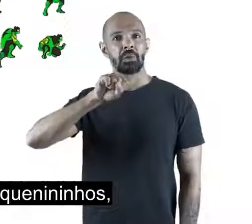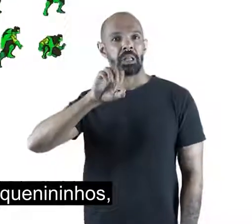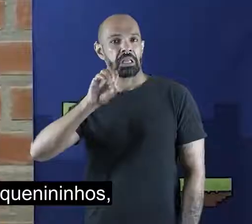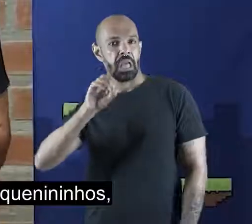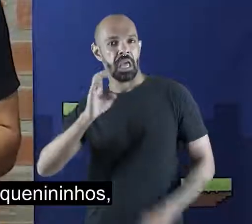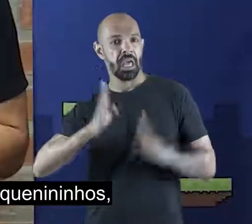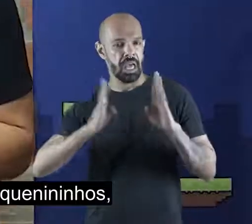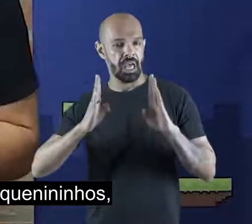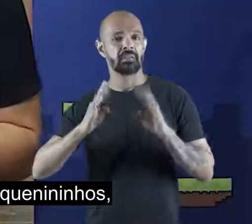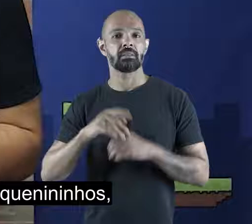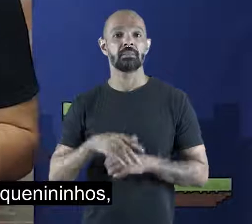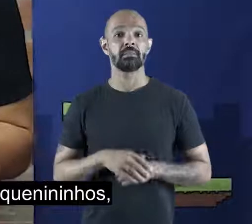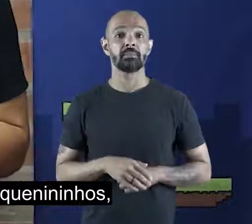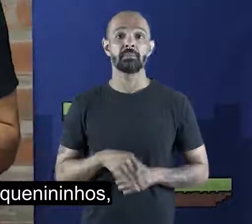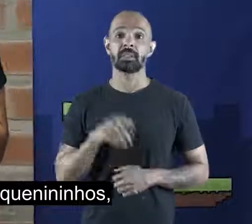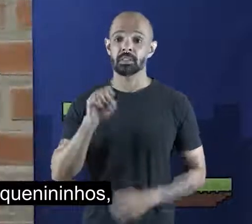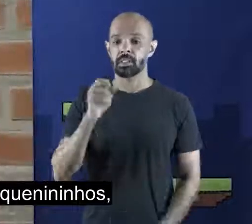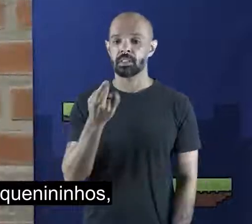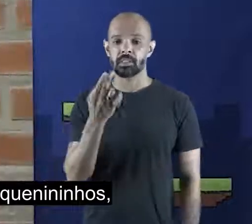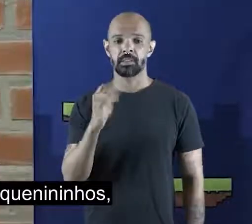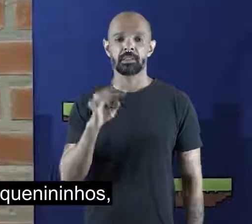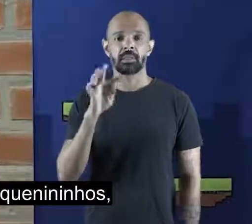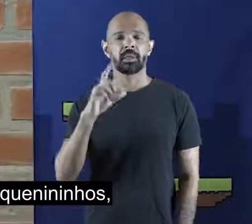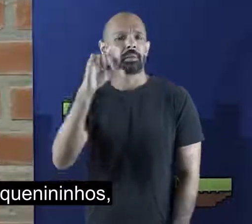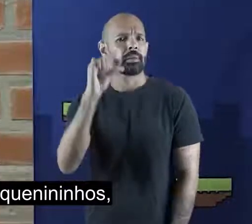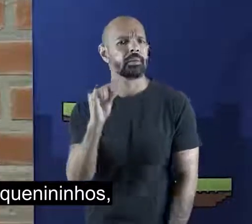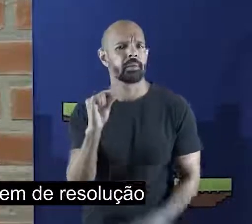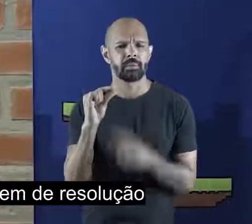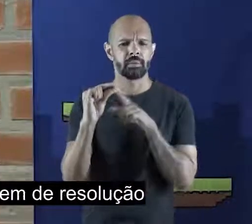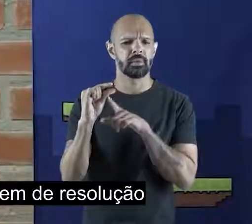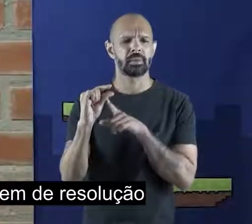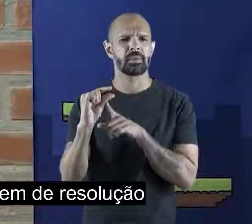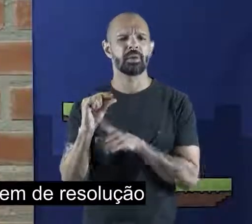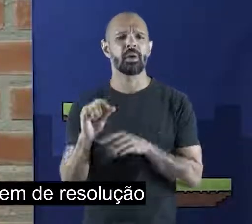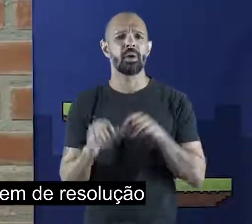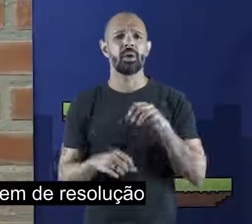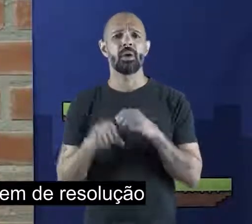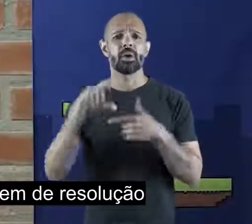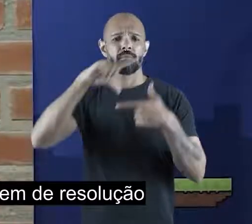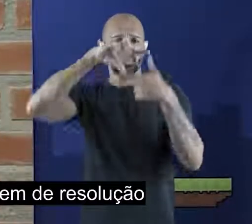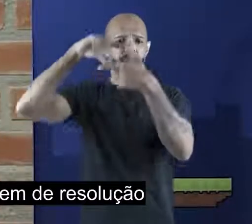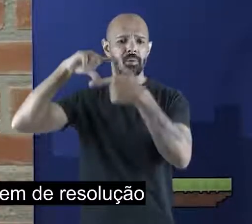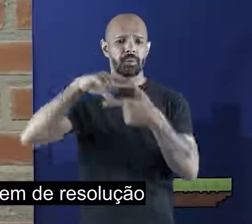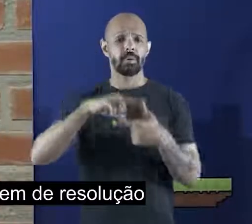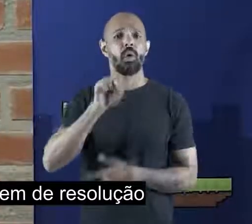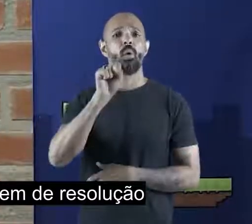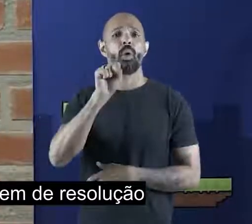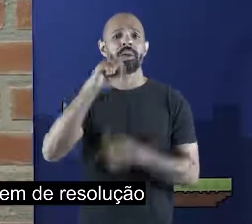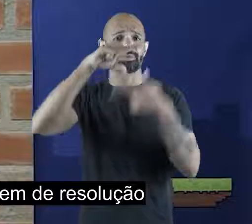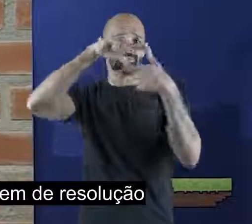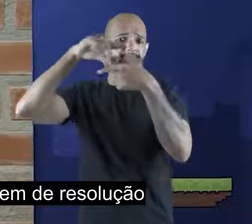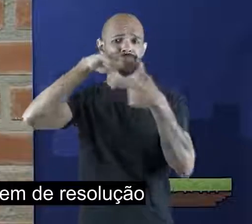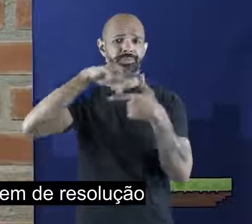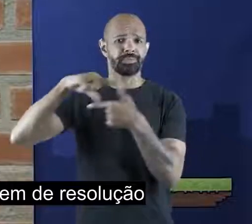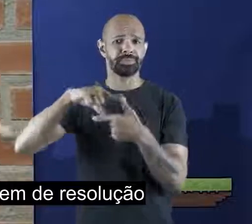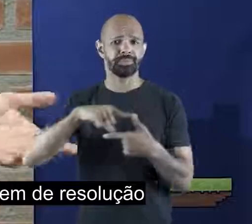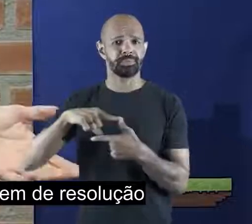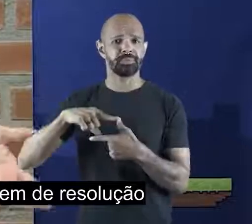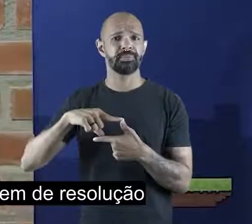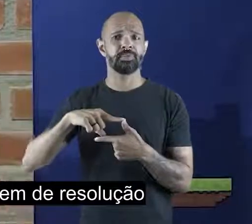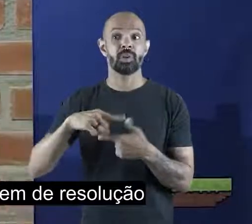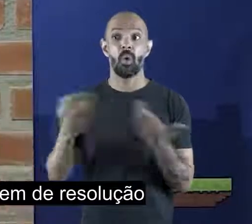80, os sprites eram pequenininhos, eram 8 por 8 pontos. Era uma coisa minúscula, tá? Comparado ao